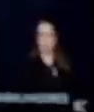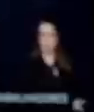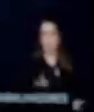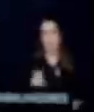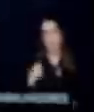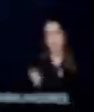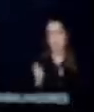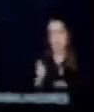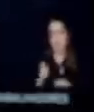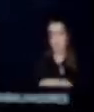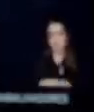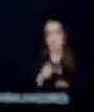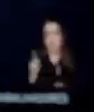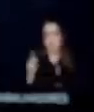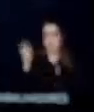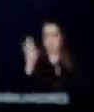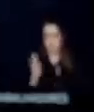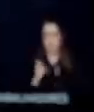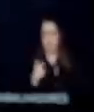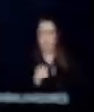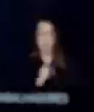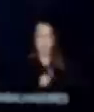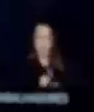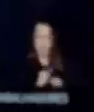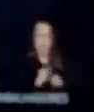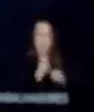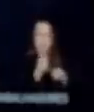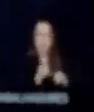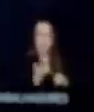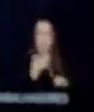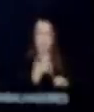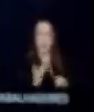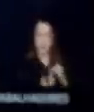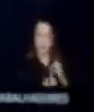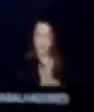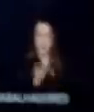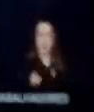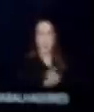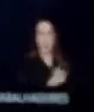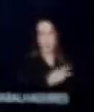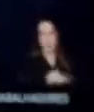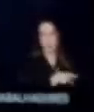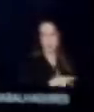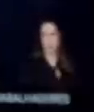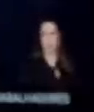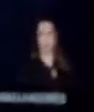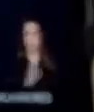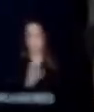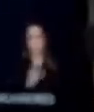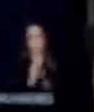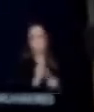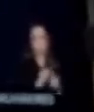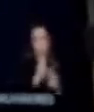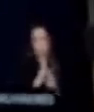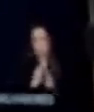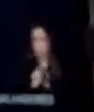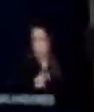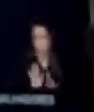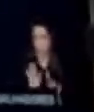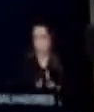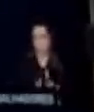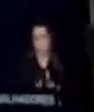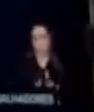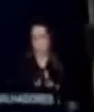do Brasil, tenho me empenhado em reconstruir um outro país. Em poucos meses, conseguimos